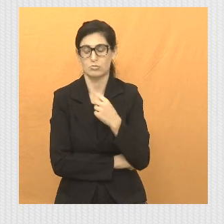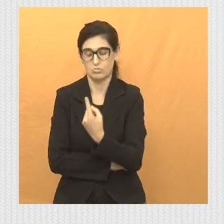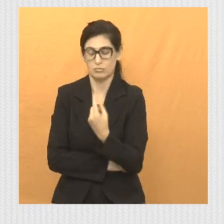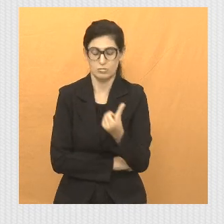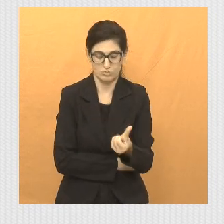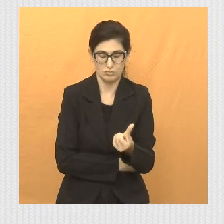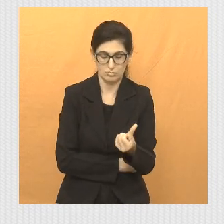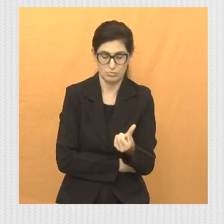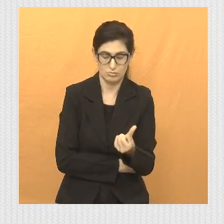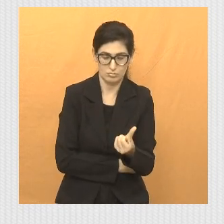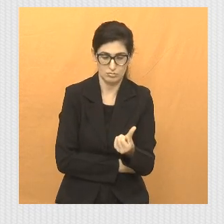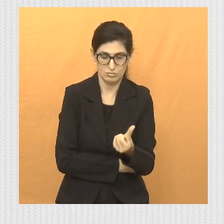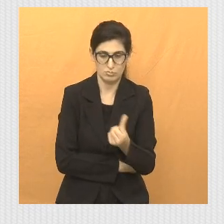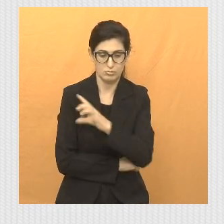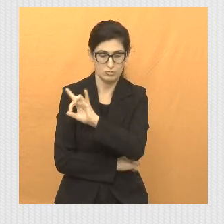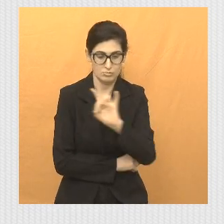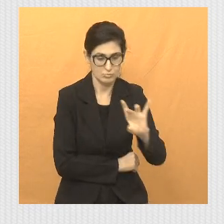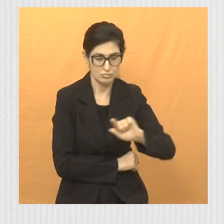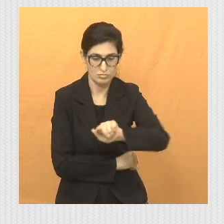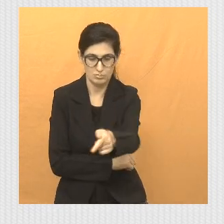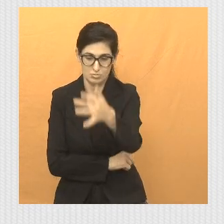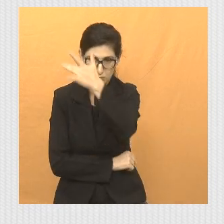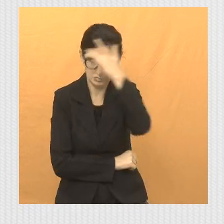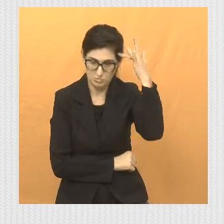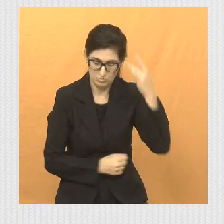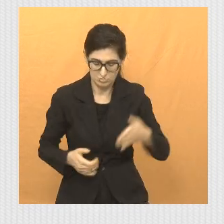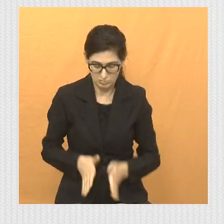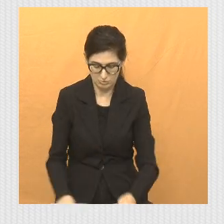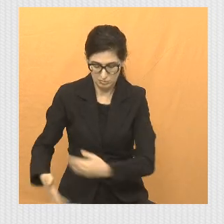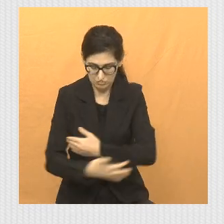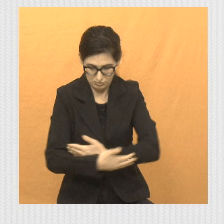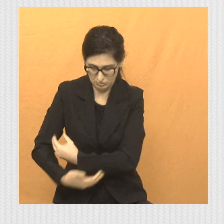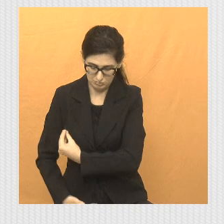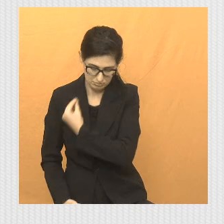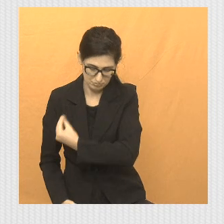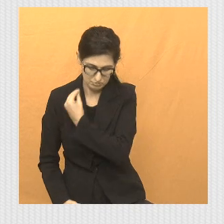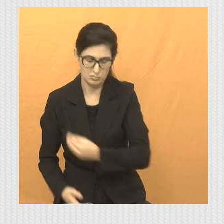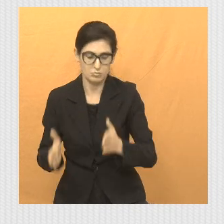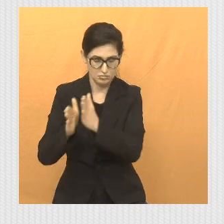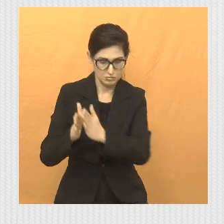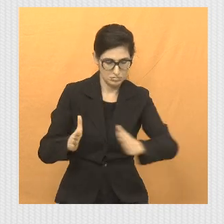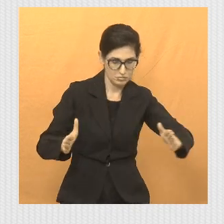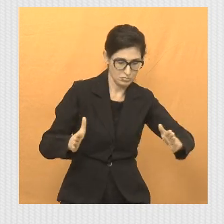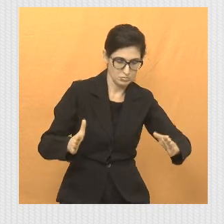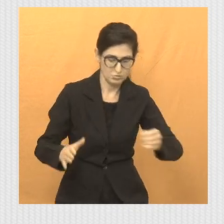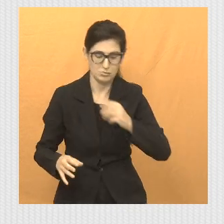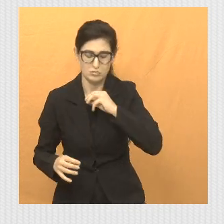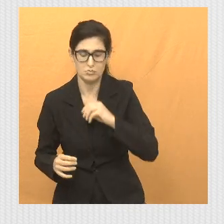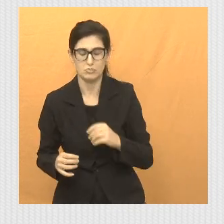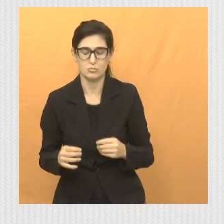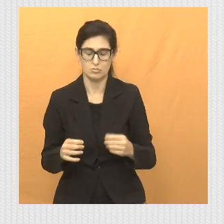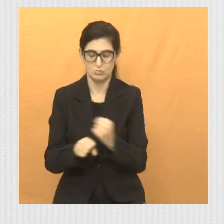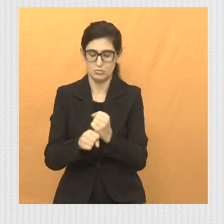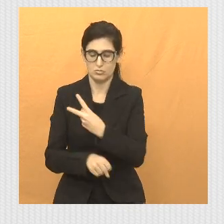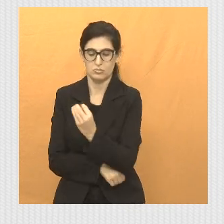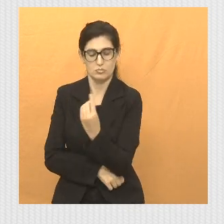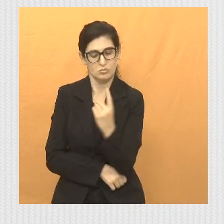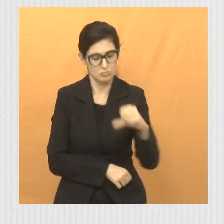9,16 a cada 1.000 nascidos vivos e no primeiro quadrimestre de